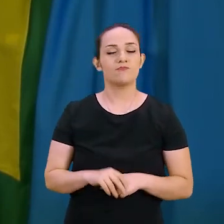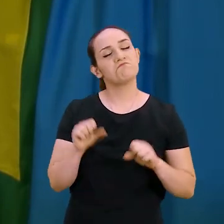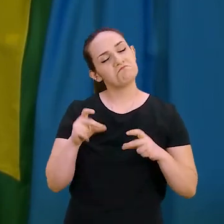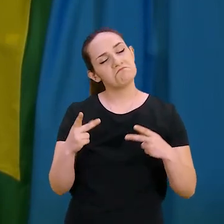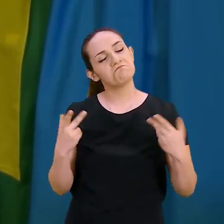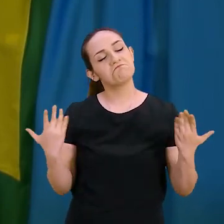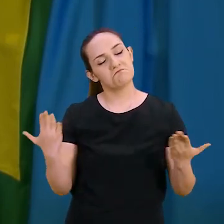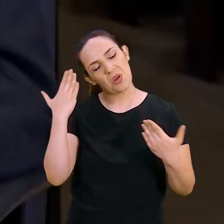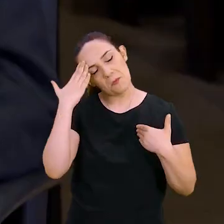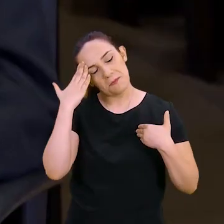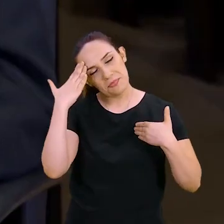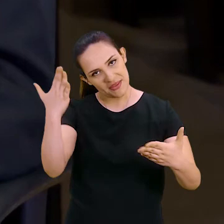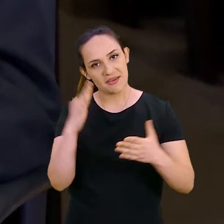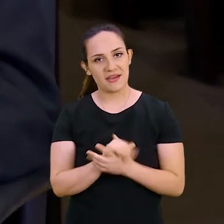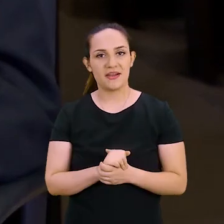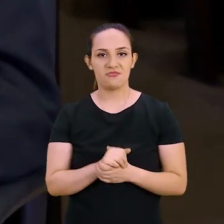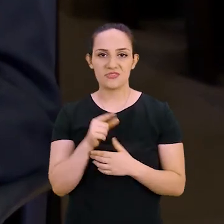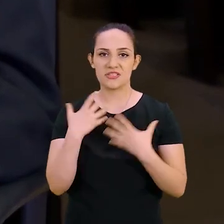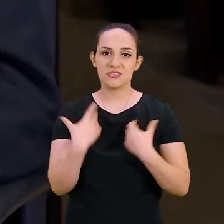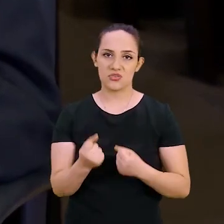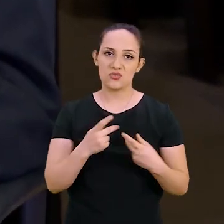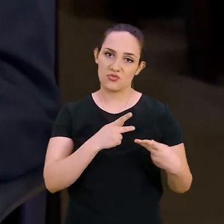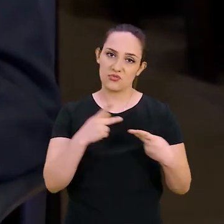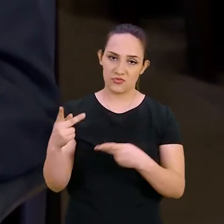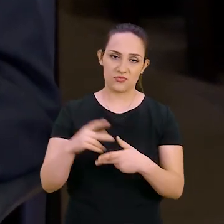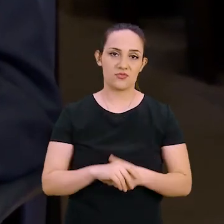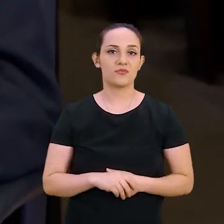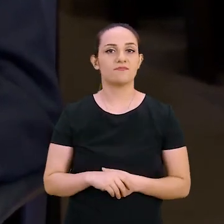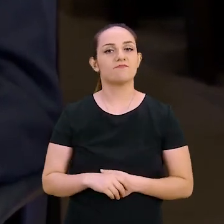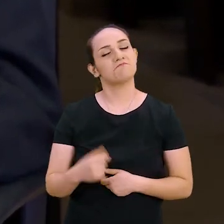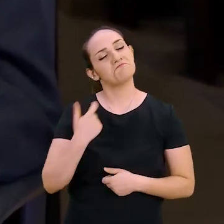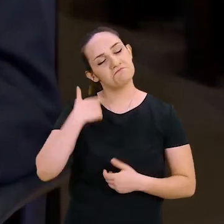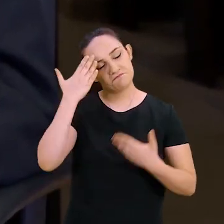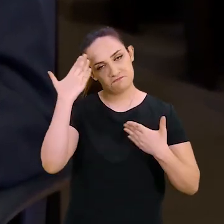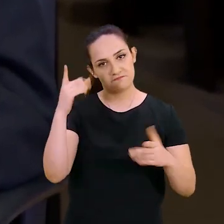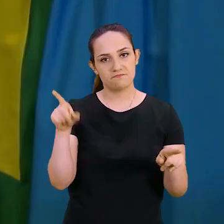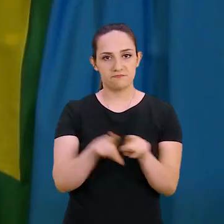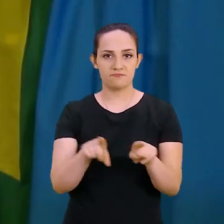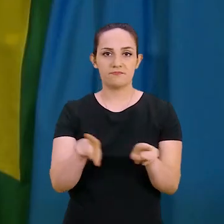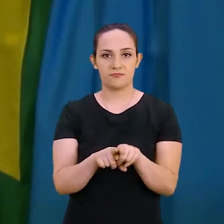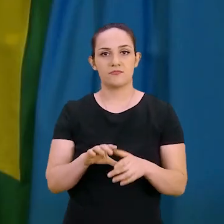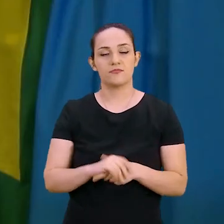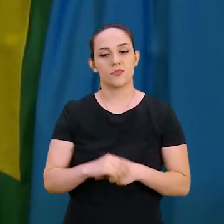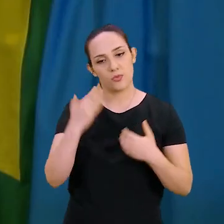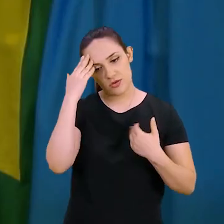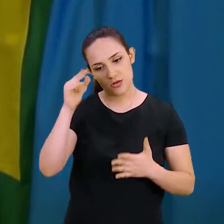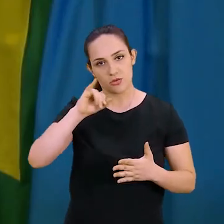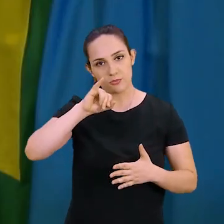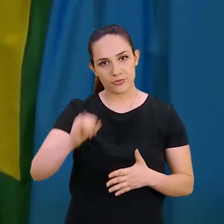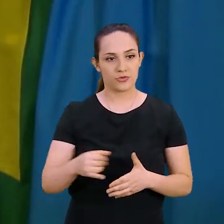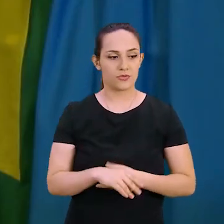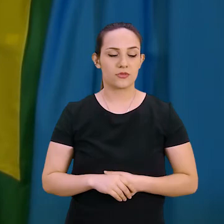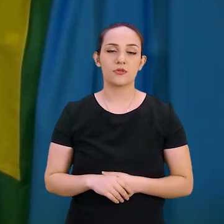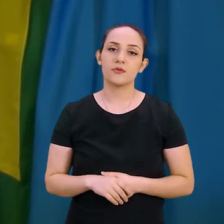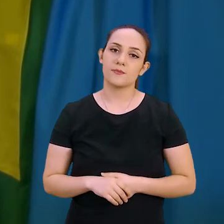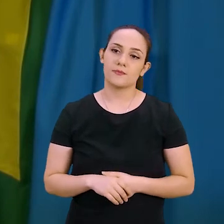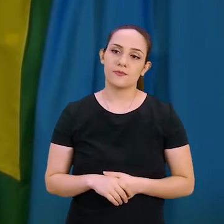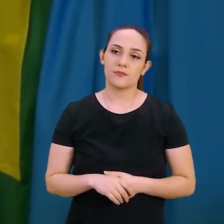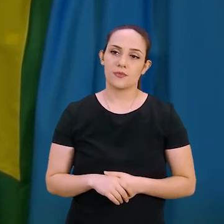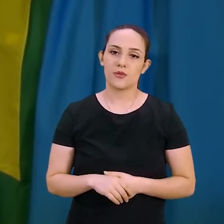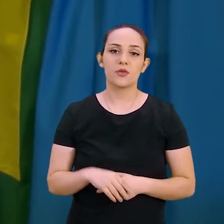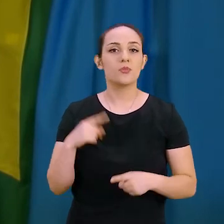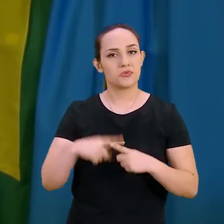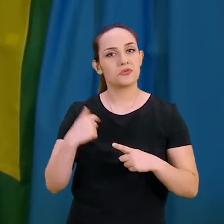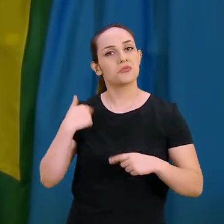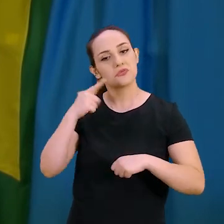já exercem o voto. Muito bacana. Muito obrigado, doutora, por ter aceito o nosso convite. Eu quem agradeço. Muito obrigada pela